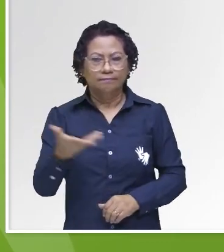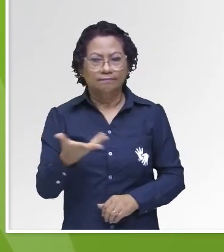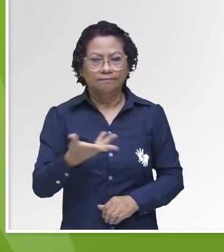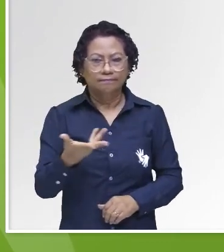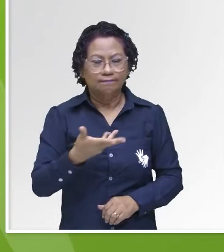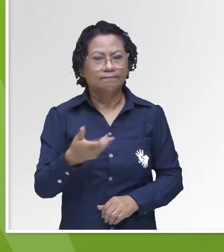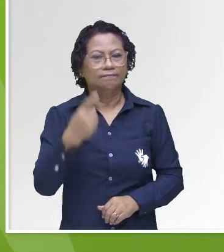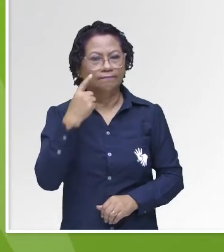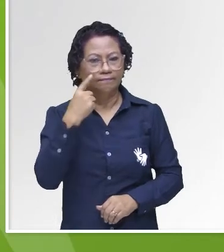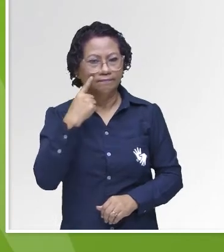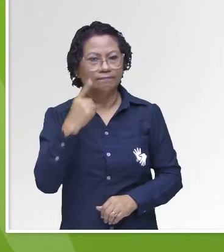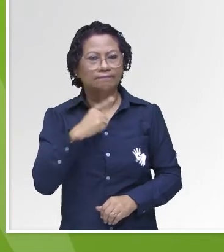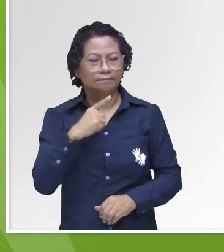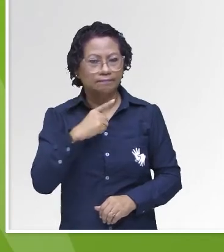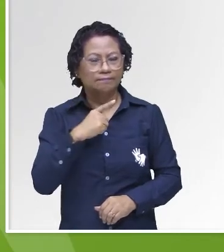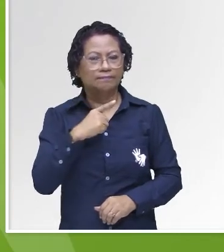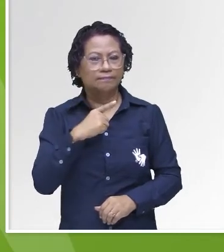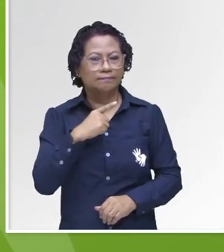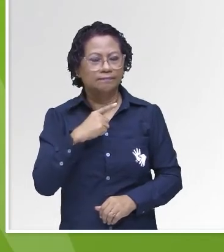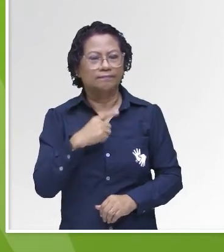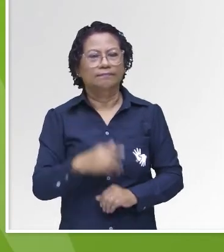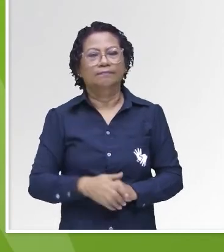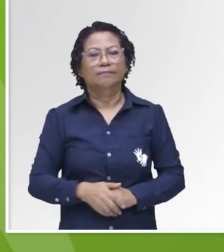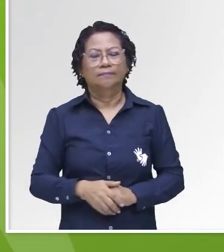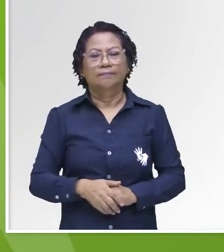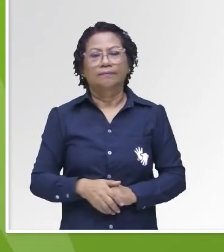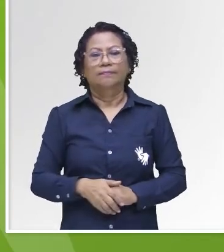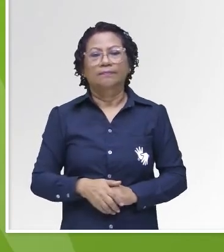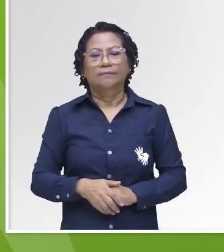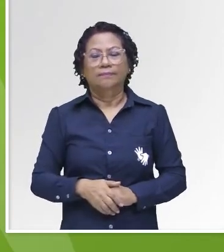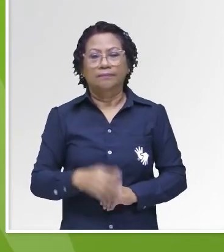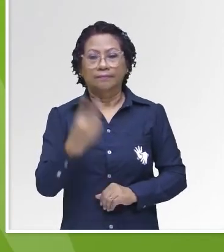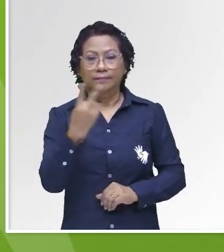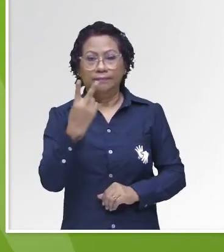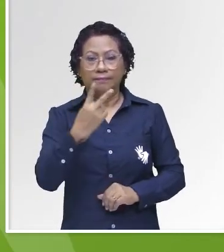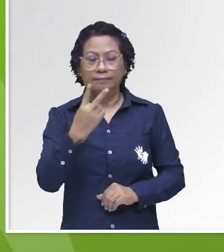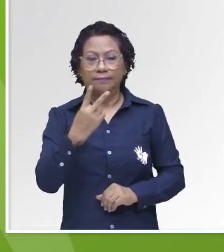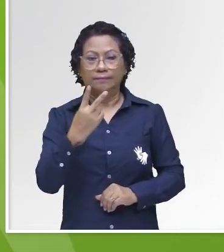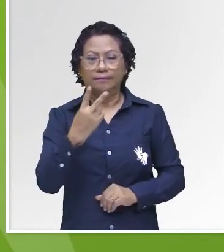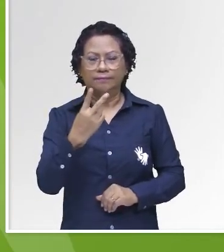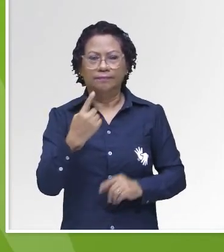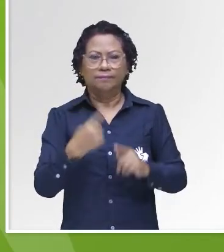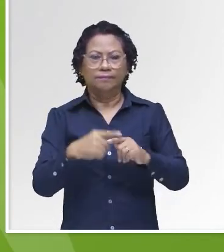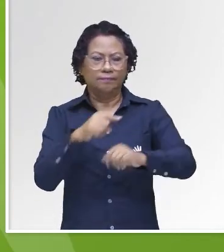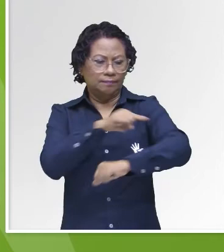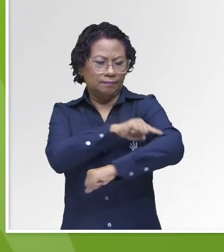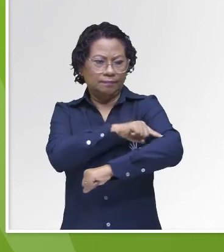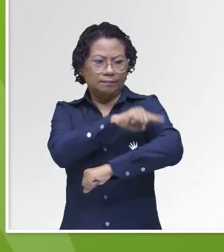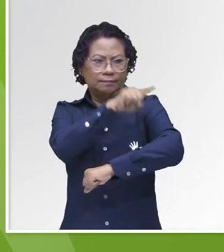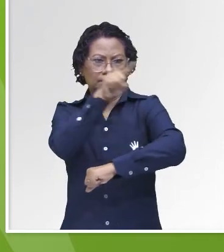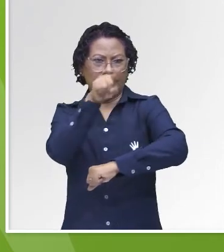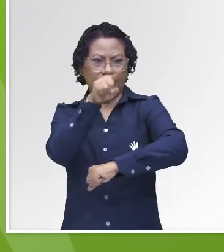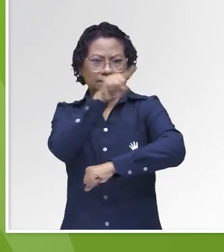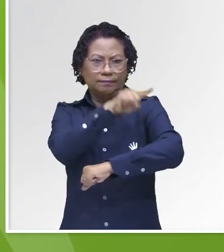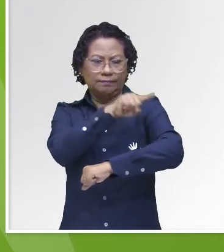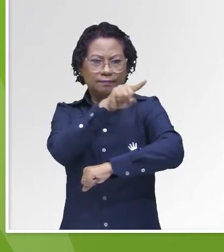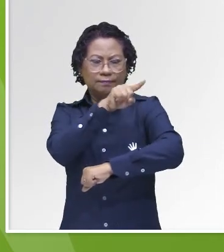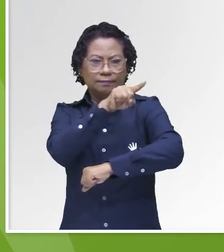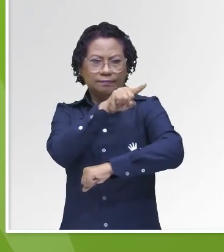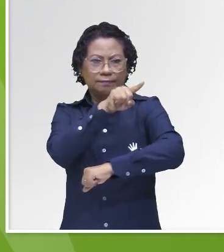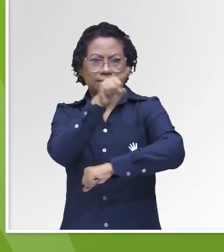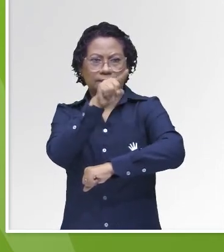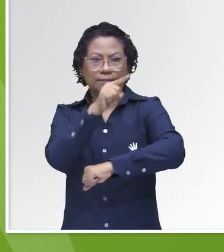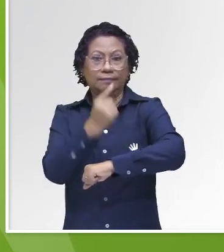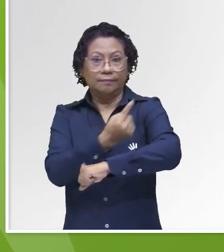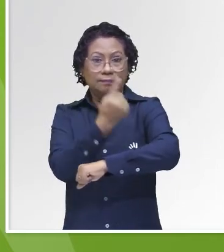uma imagem dessa velocidade na vertical. Mas, veja só, por que eu preciso dessas duas componentes? Por que